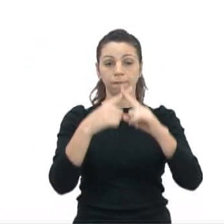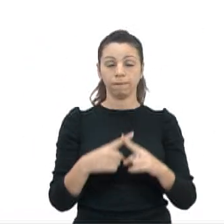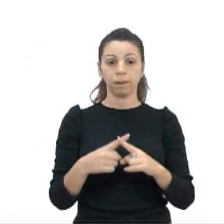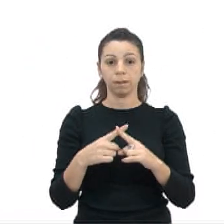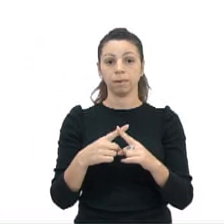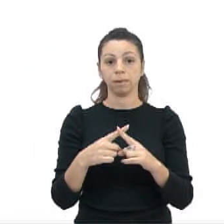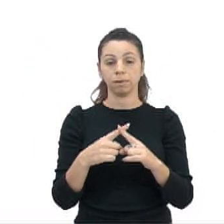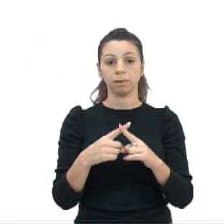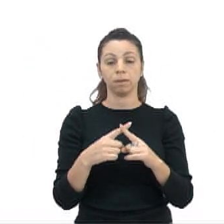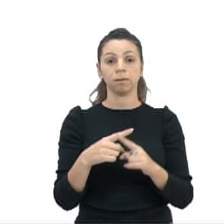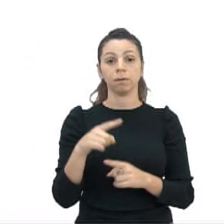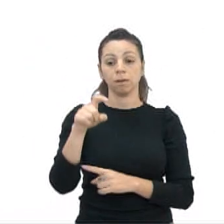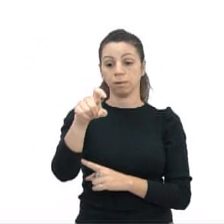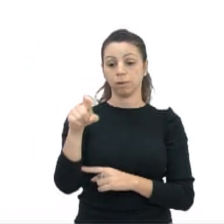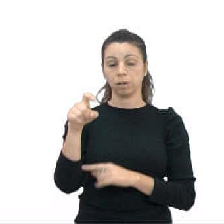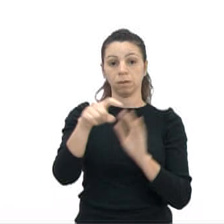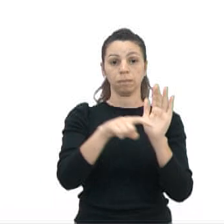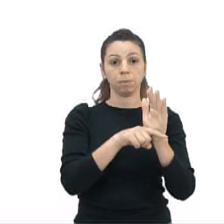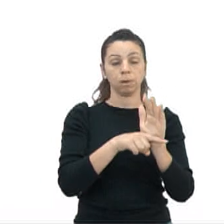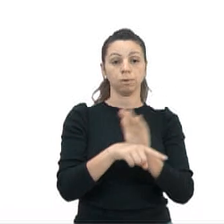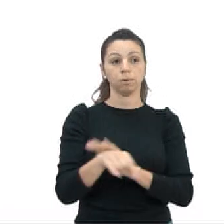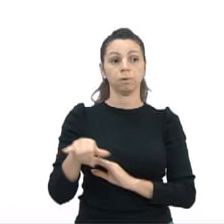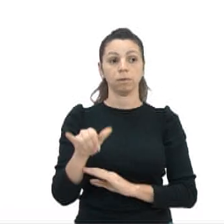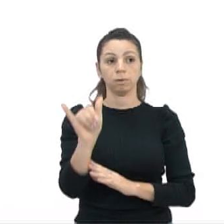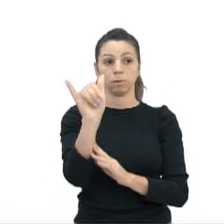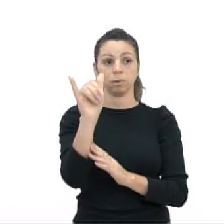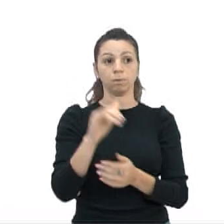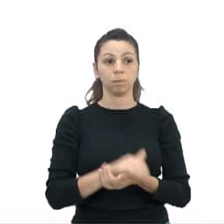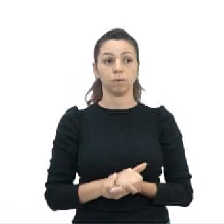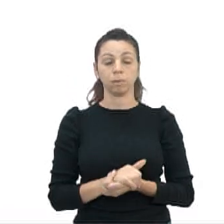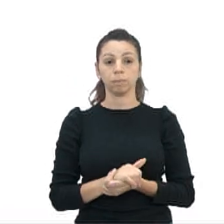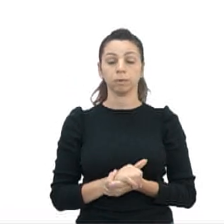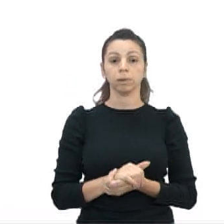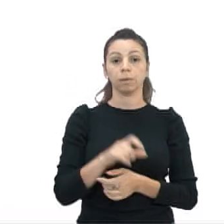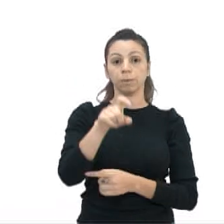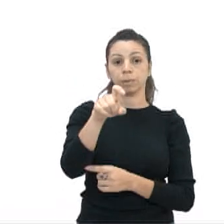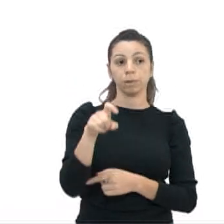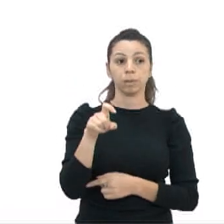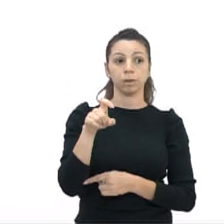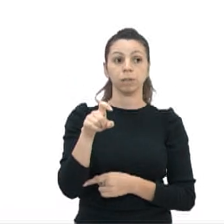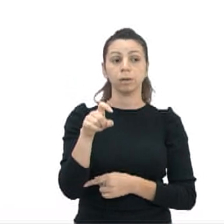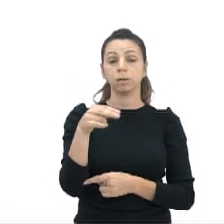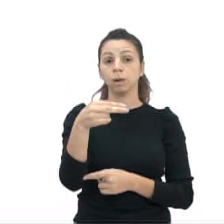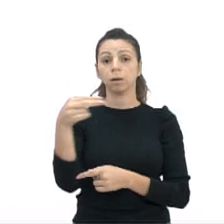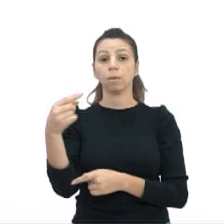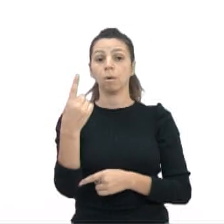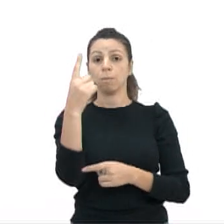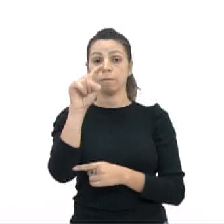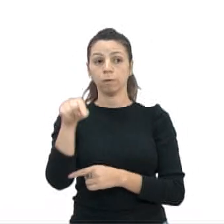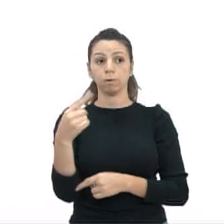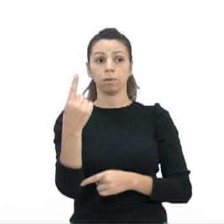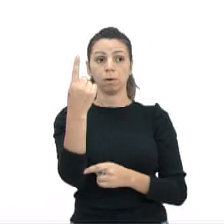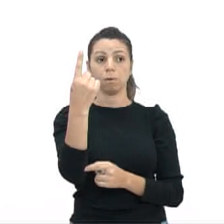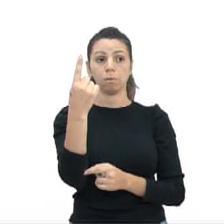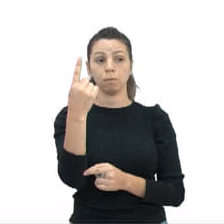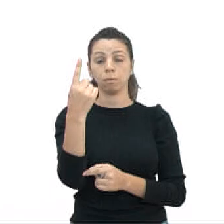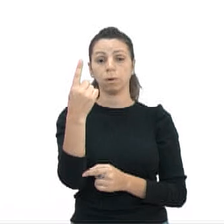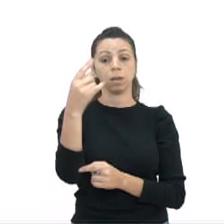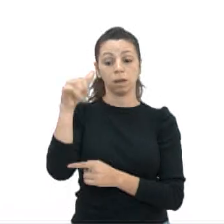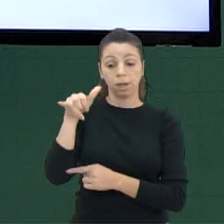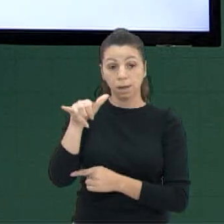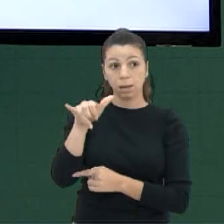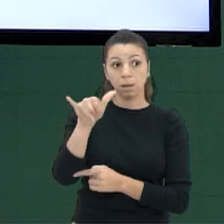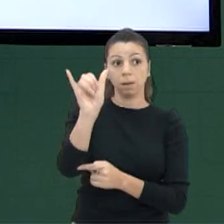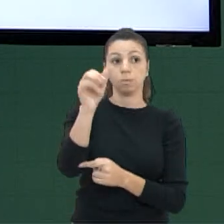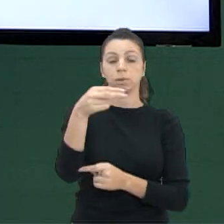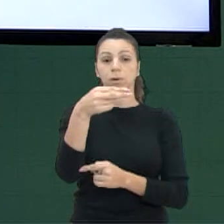x igual a 1,1 e y igual a menos 0,8. Ao substituir esses valores, o